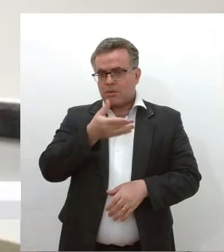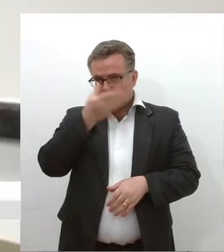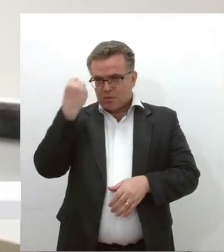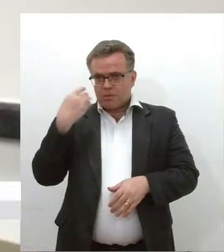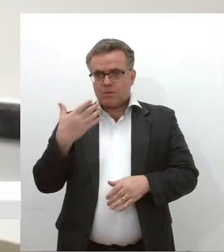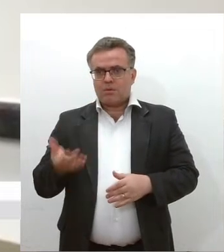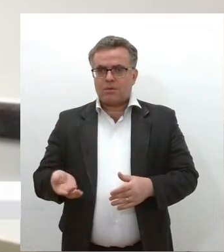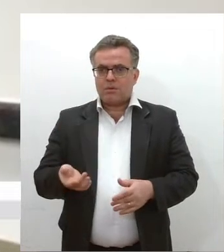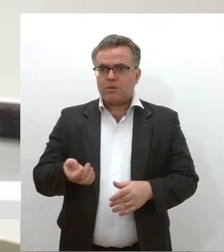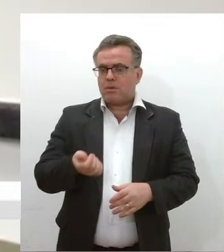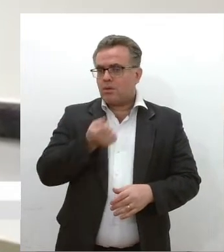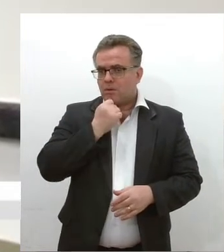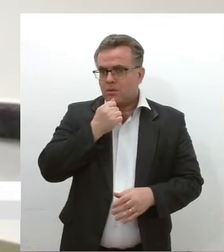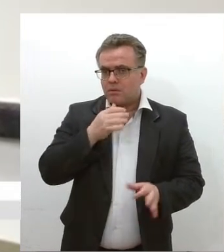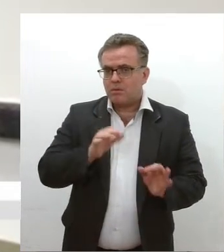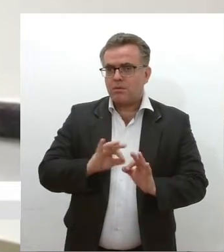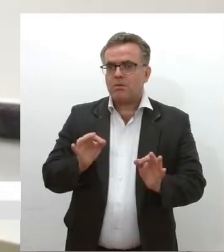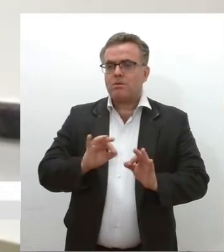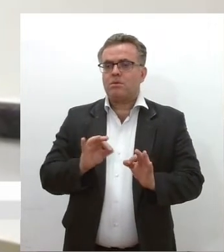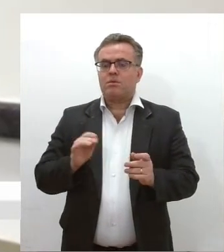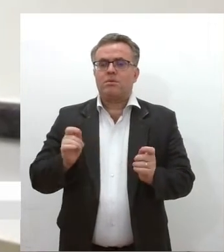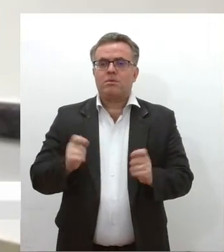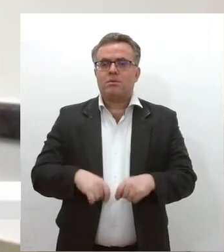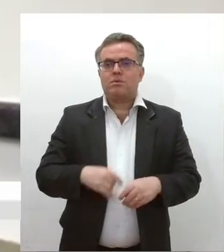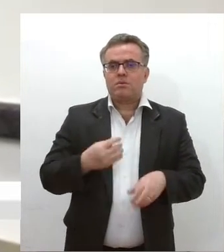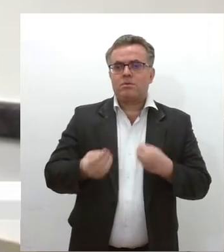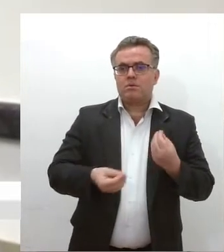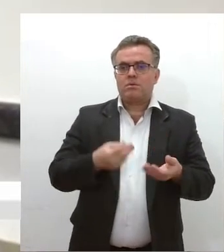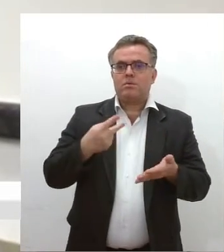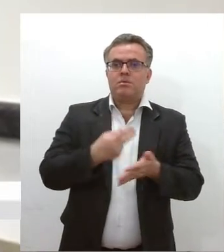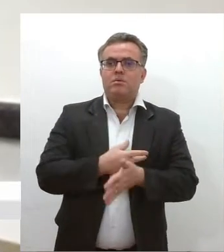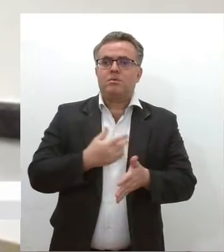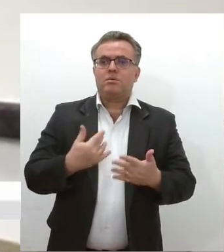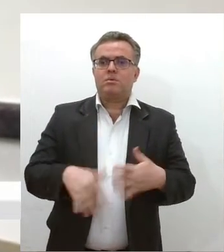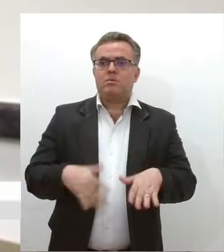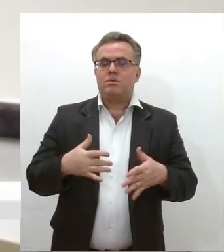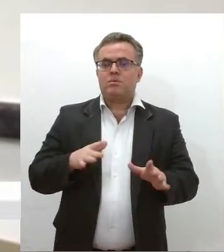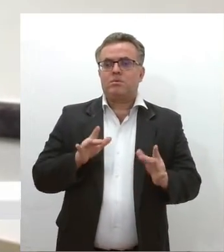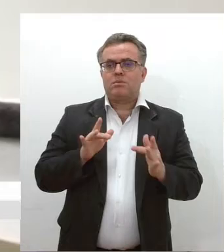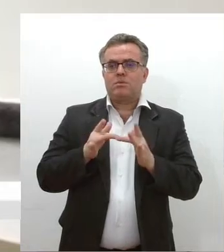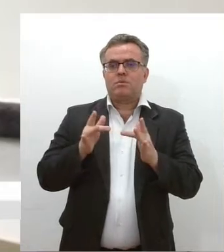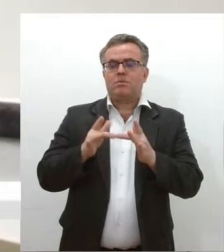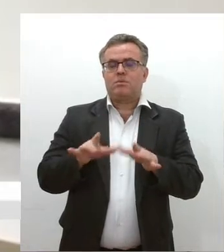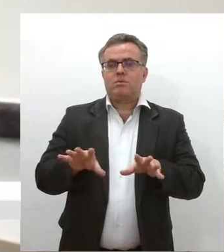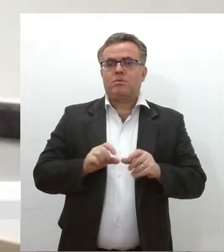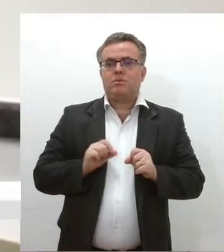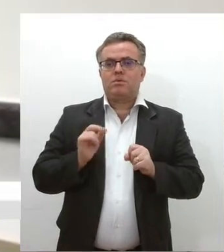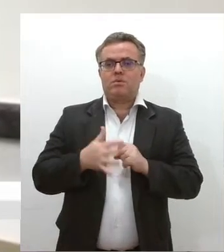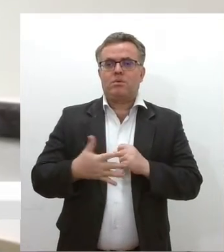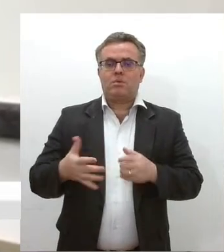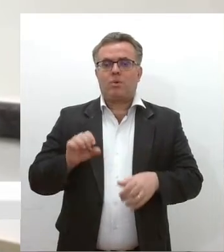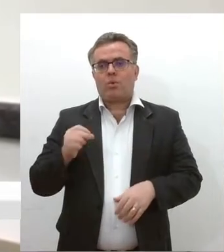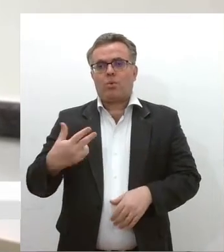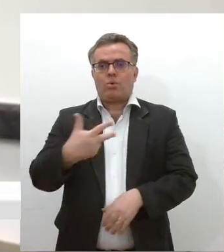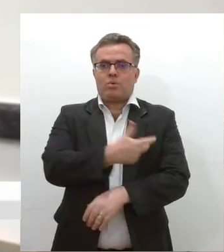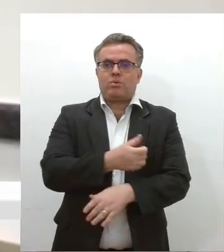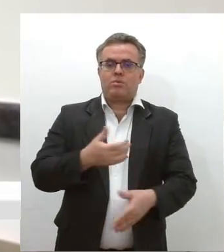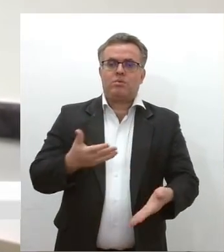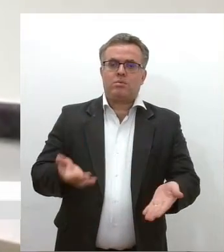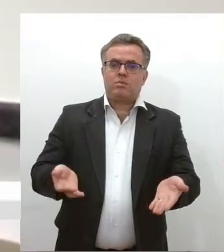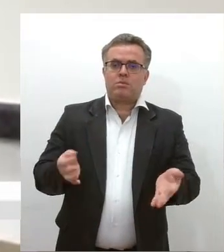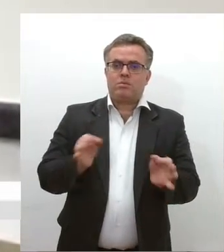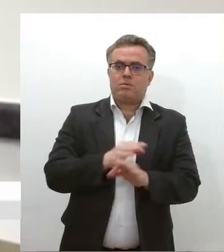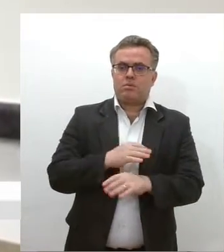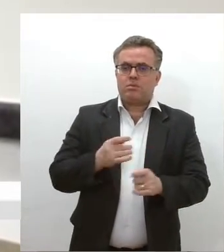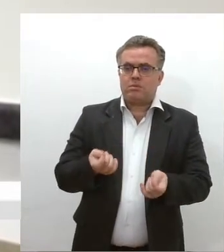foi boa, ou porque acabou entrando em contato com o COVID ou com a vacina. Então, foi excluído. Então, não tem como você